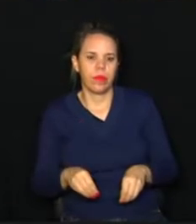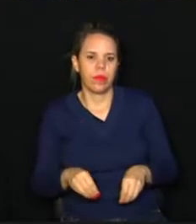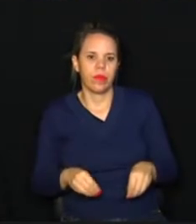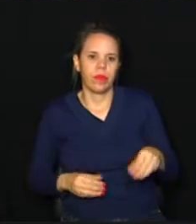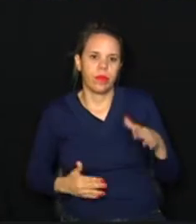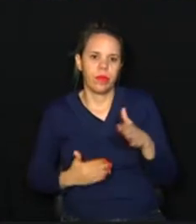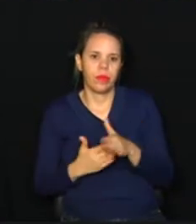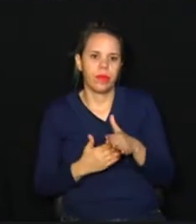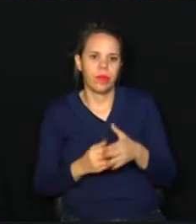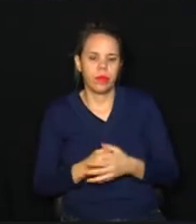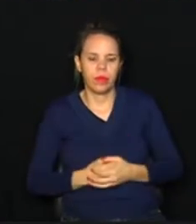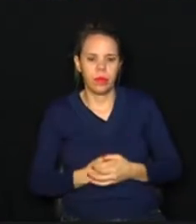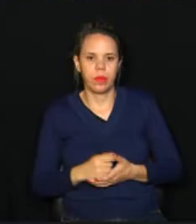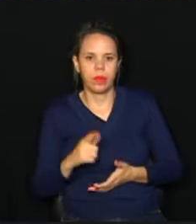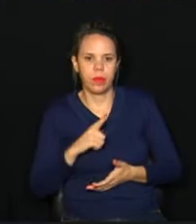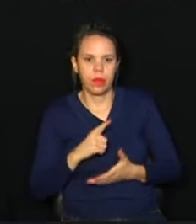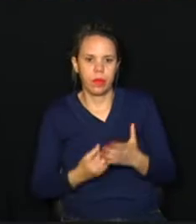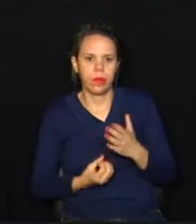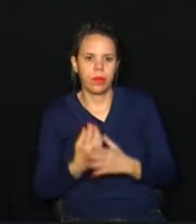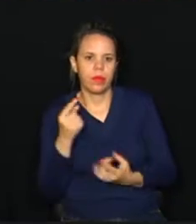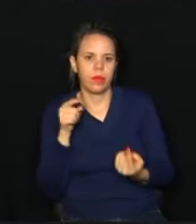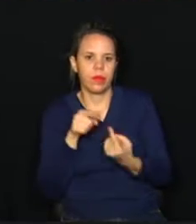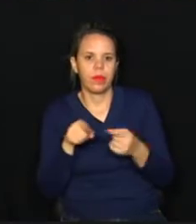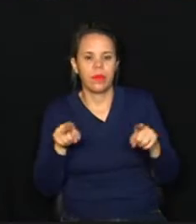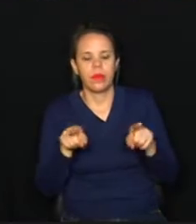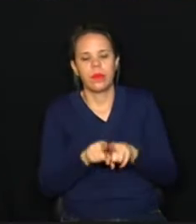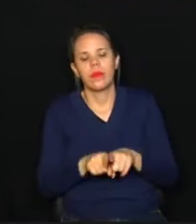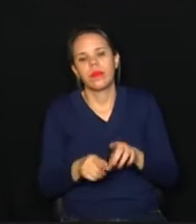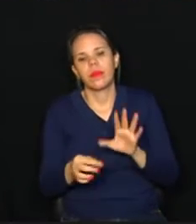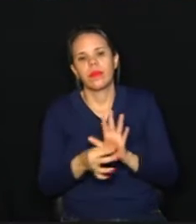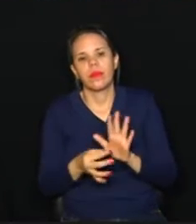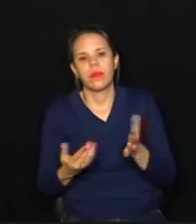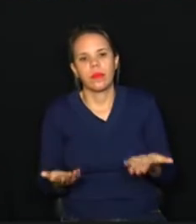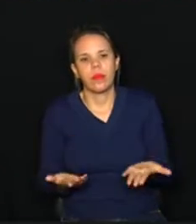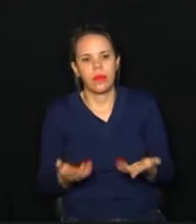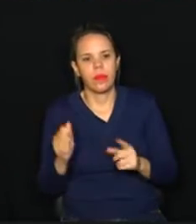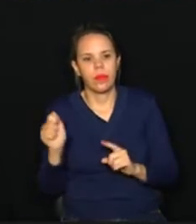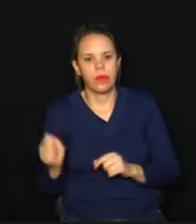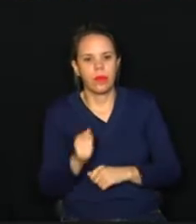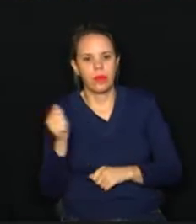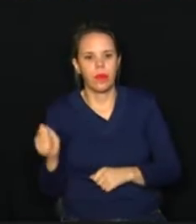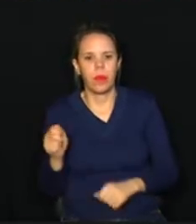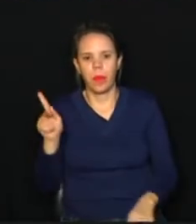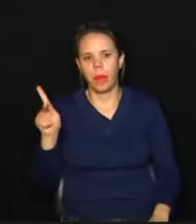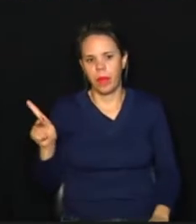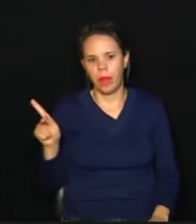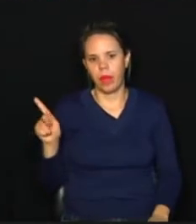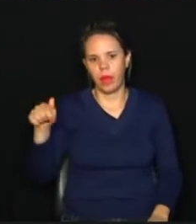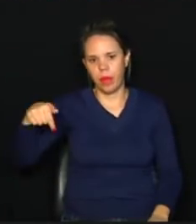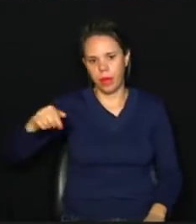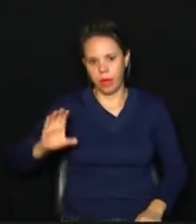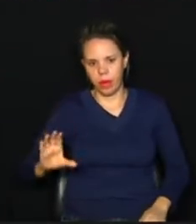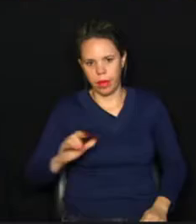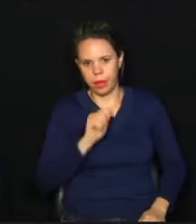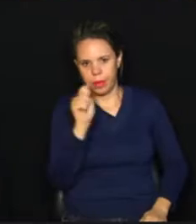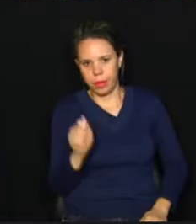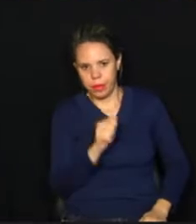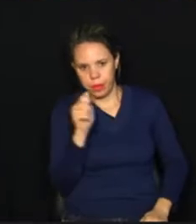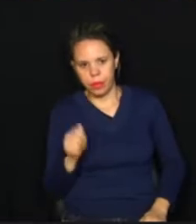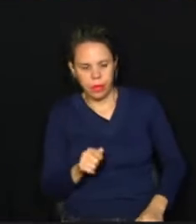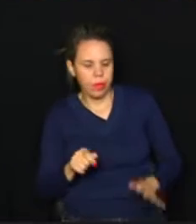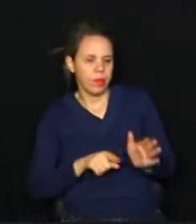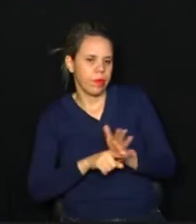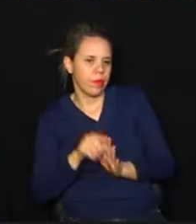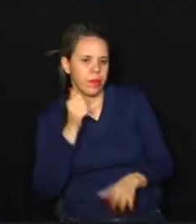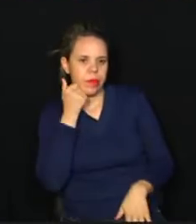limitam. O que tem sido alvo também de manifestações e ações da PQC, da Associação dos Pesquisadores